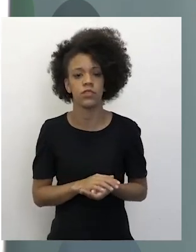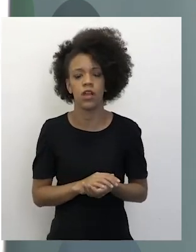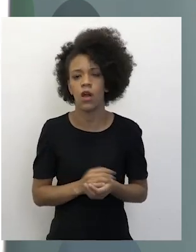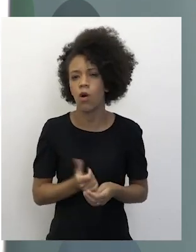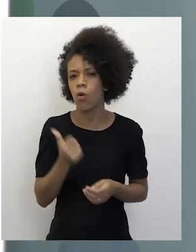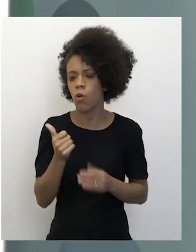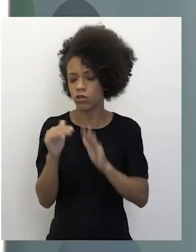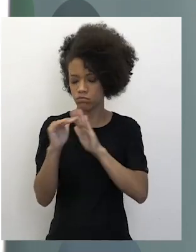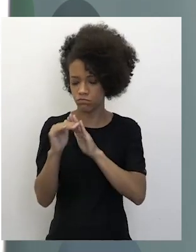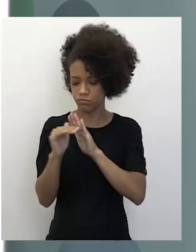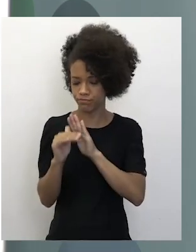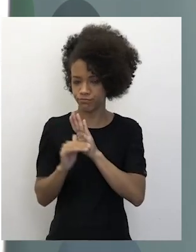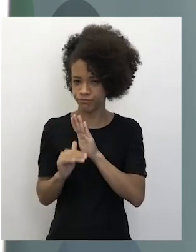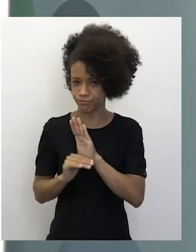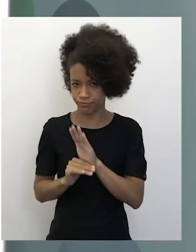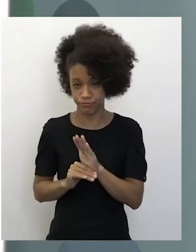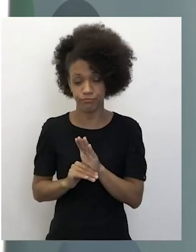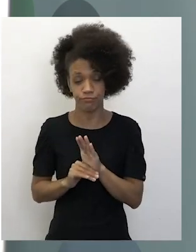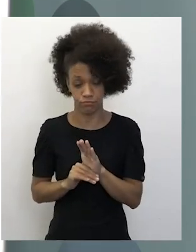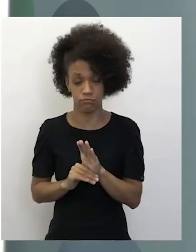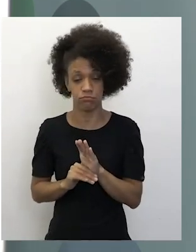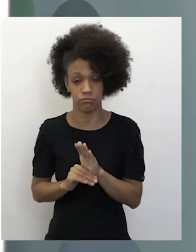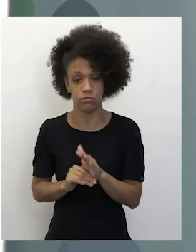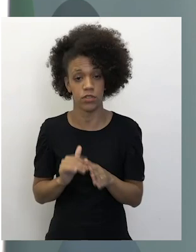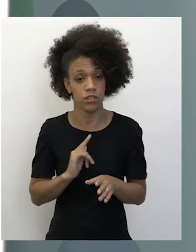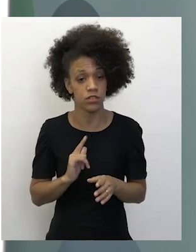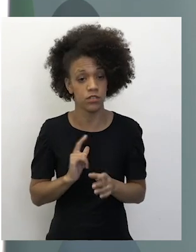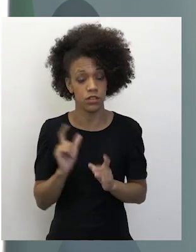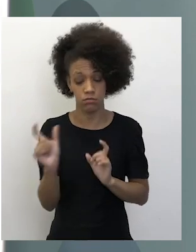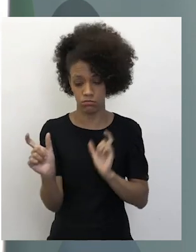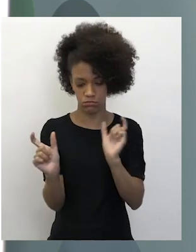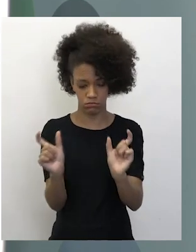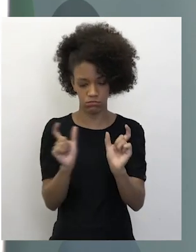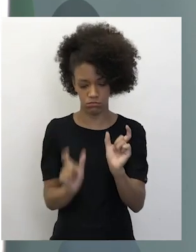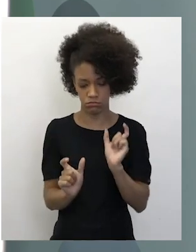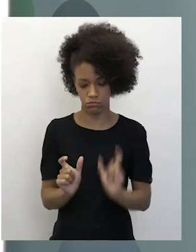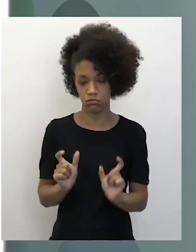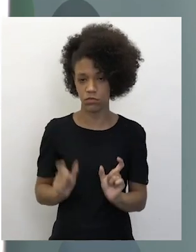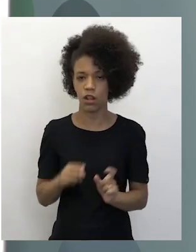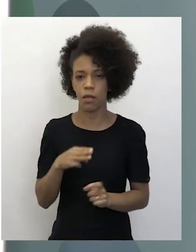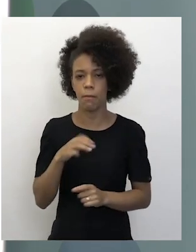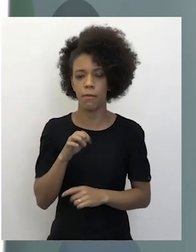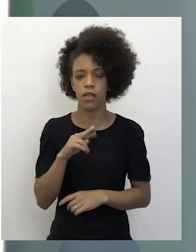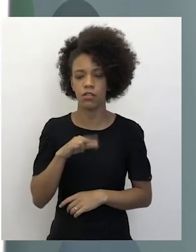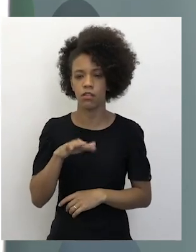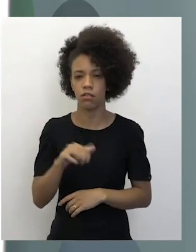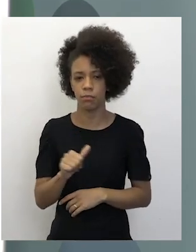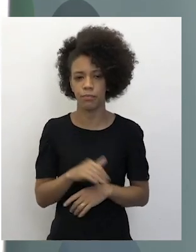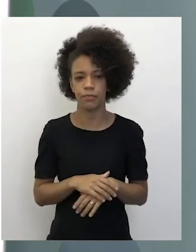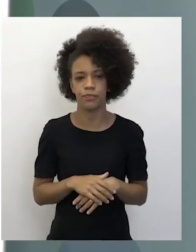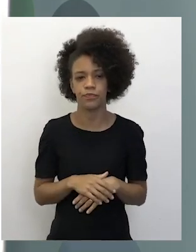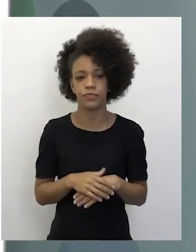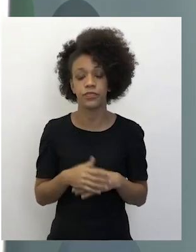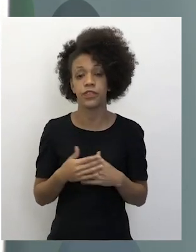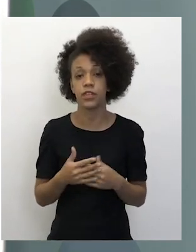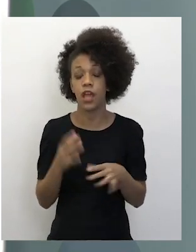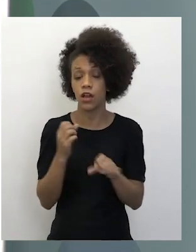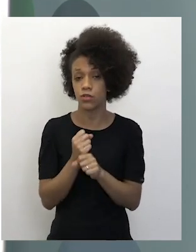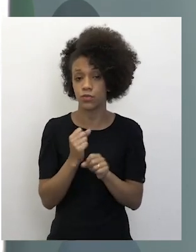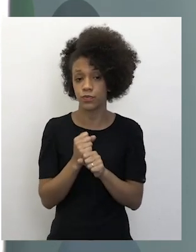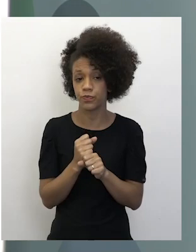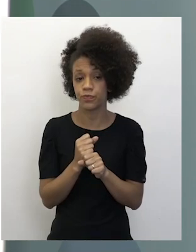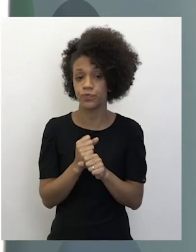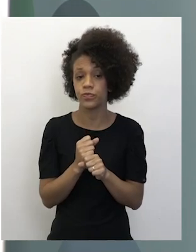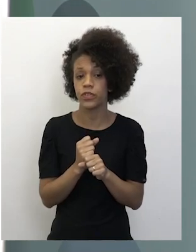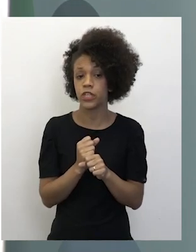quase mesmo tamanho né quase meus tamanho eles têm mesmo tamanho isso chama-se métrica Olha só um mês são de sílaba que